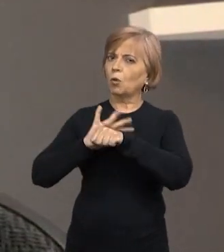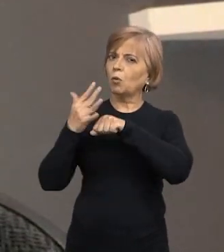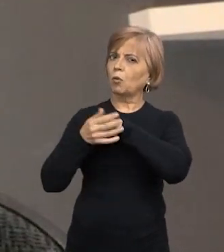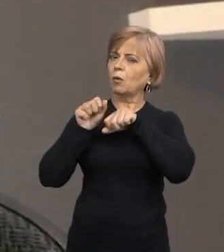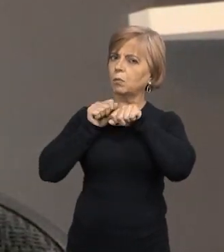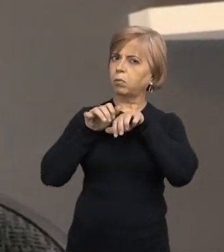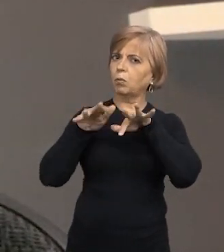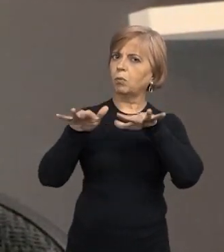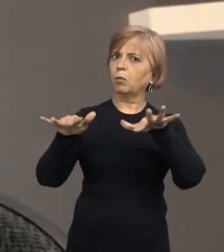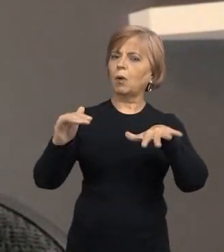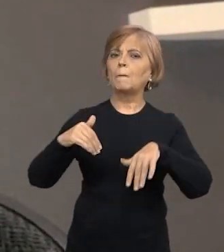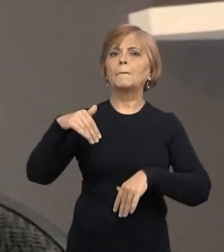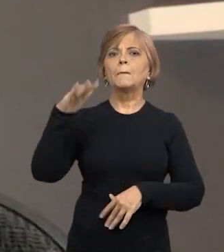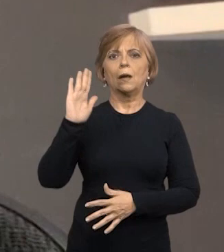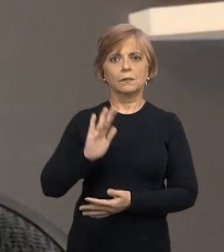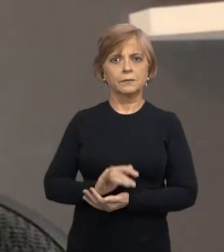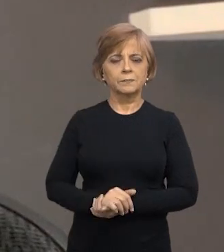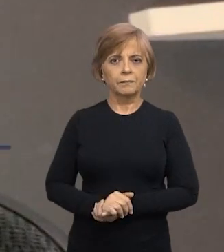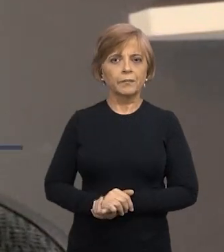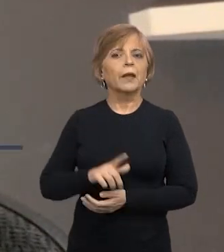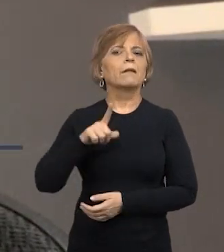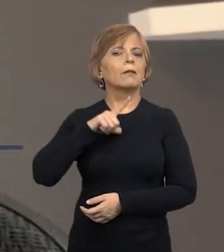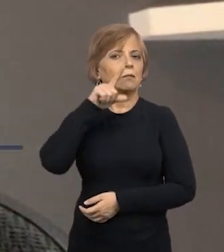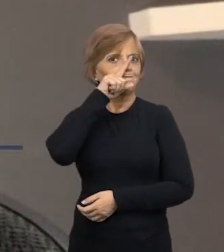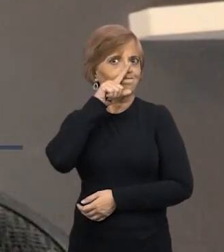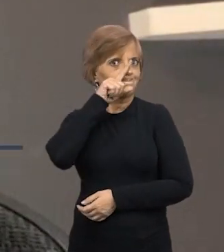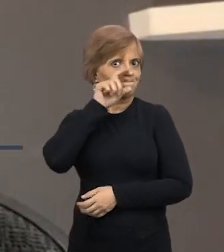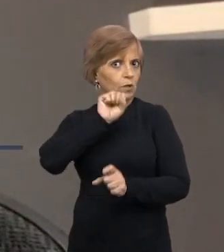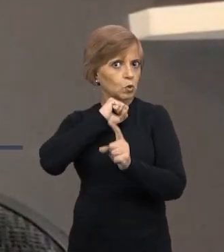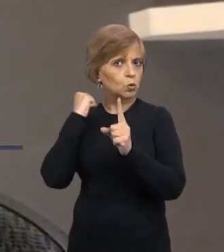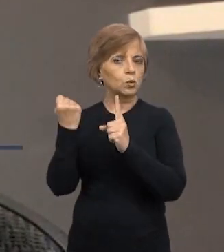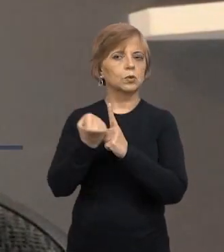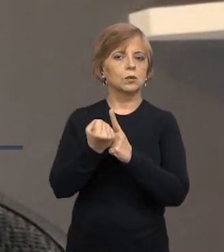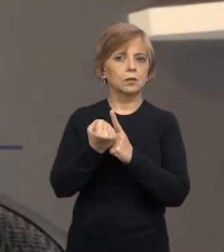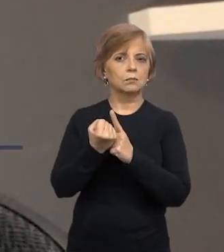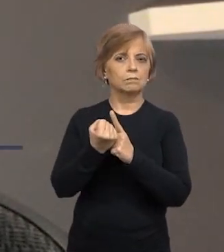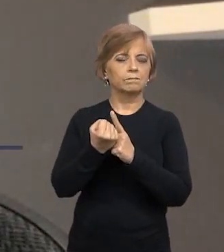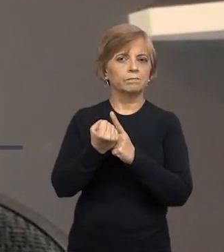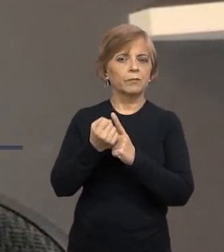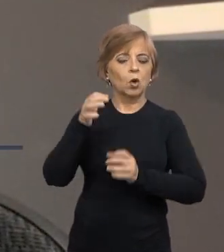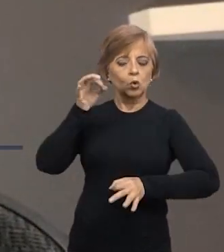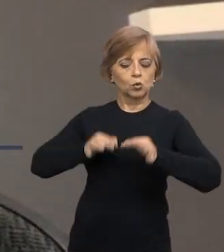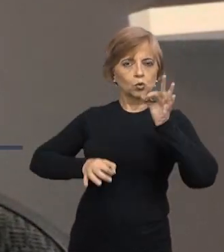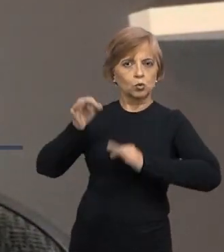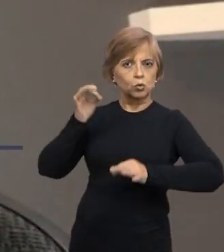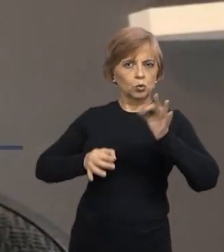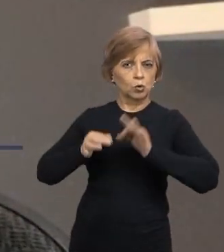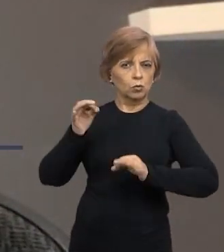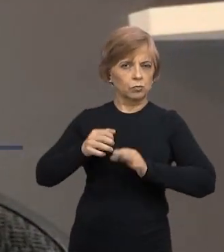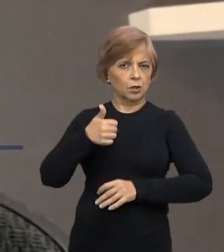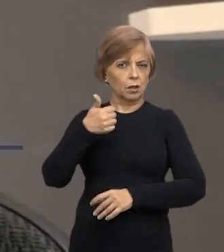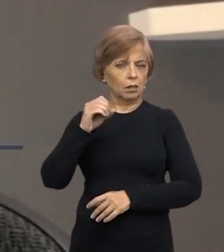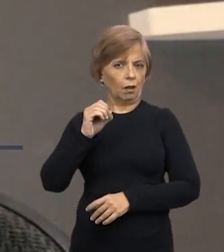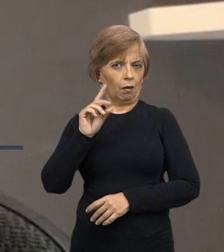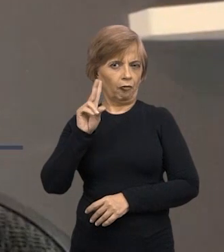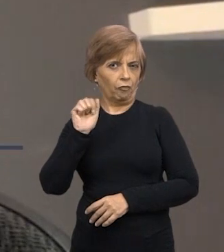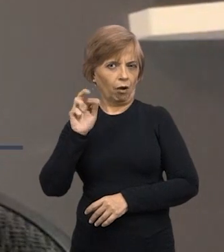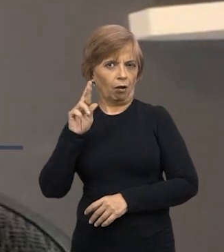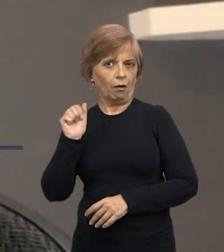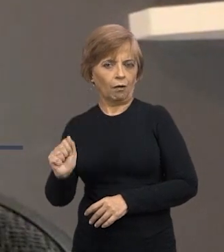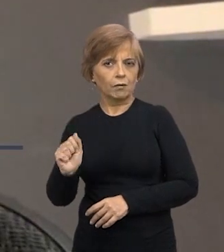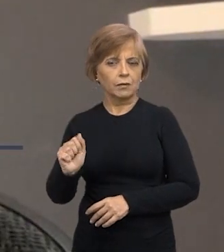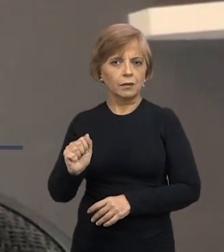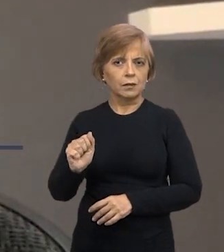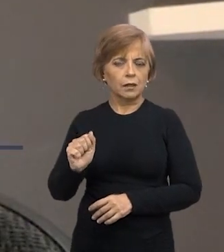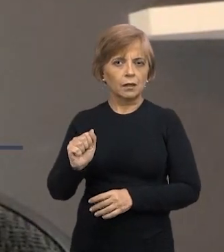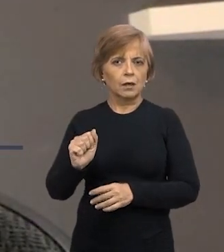coronavírus, o que colocaria em risco toda a comunidade. O juízo da 10ª Vara de Fazenda Pública determinou a